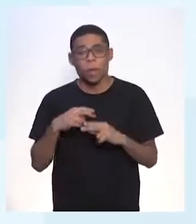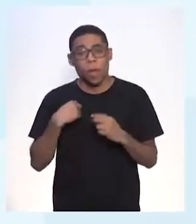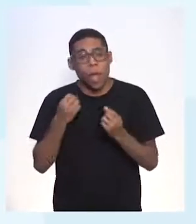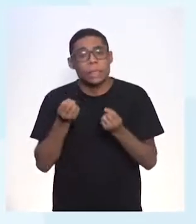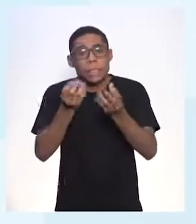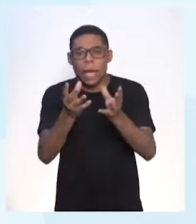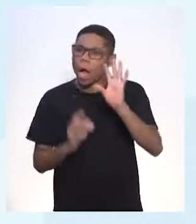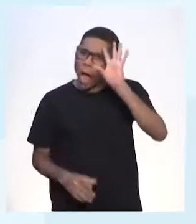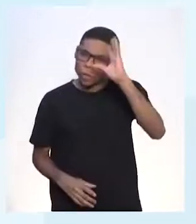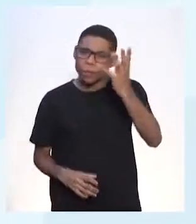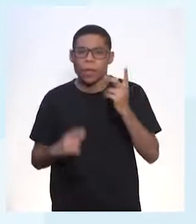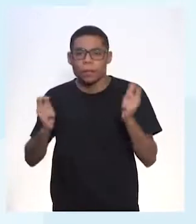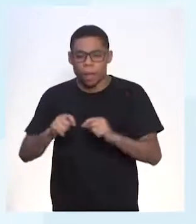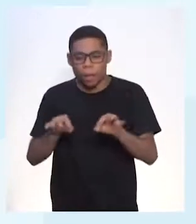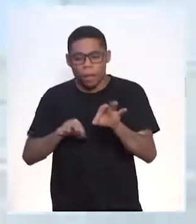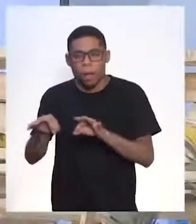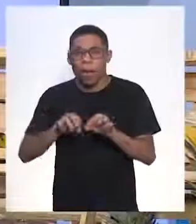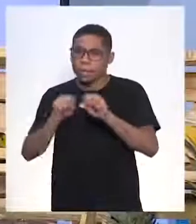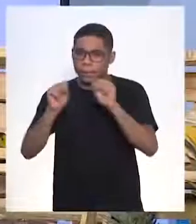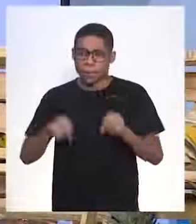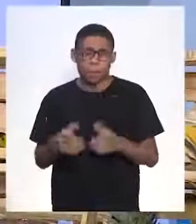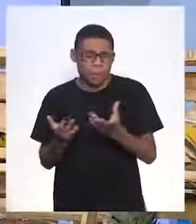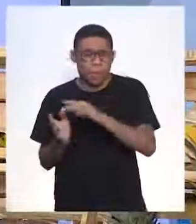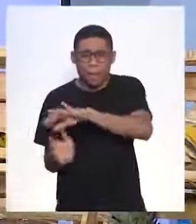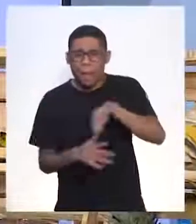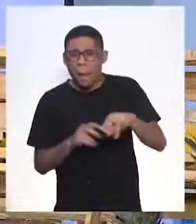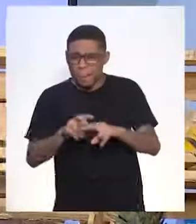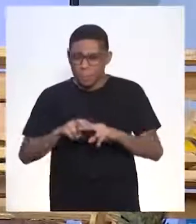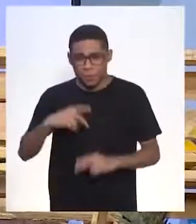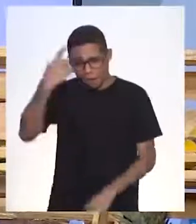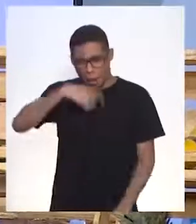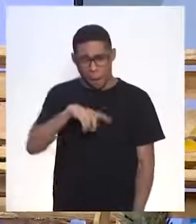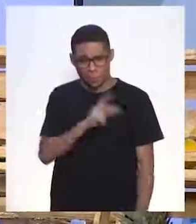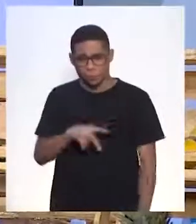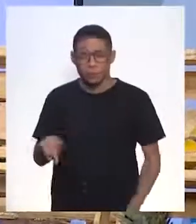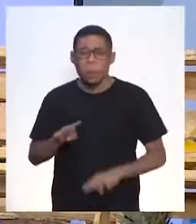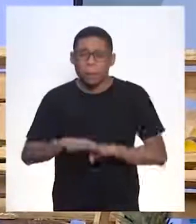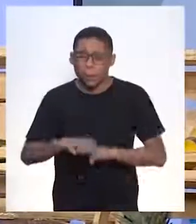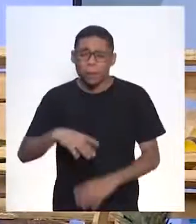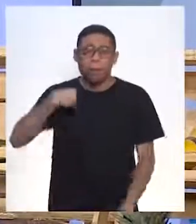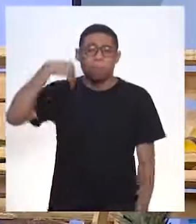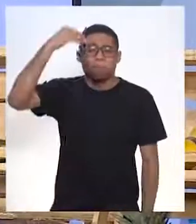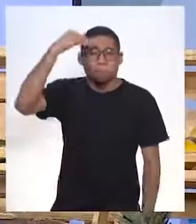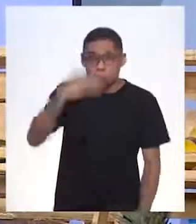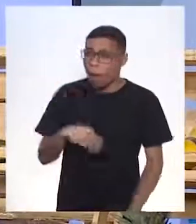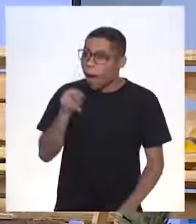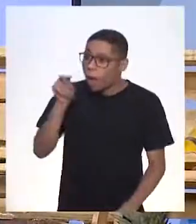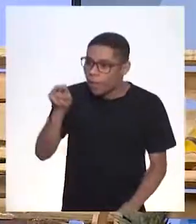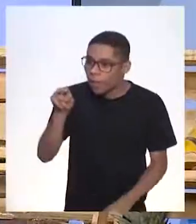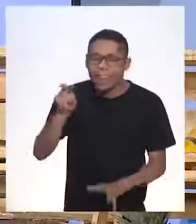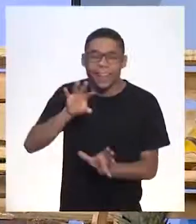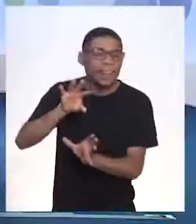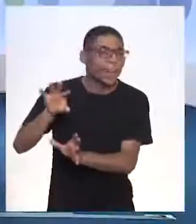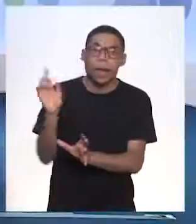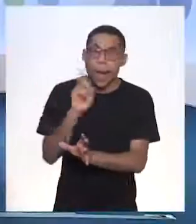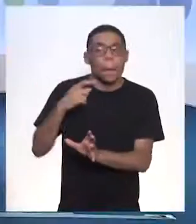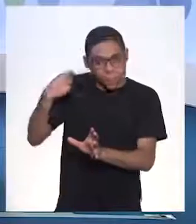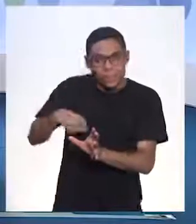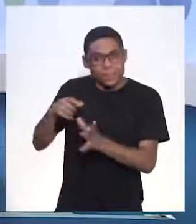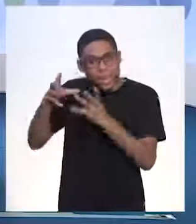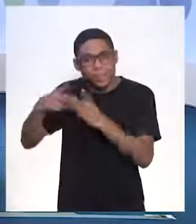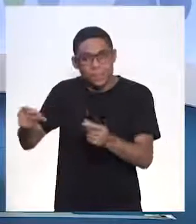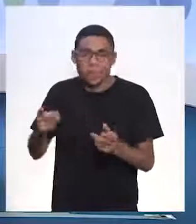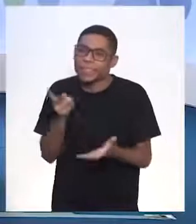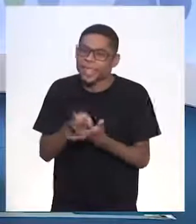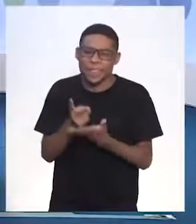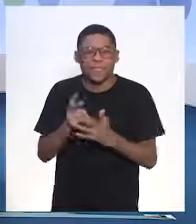o sistema. Só que aquilo, né? Professor de matemática não aguenta olhar um sistema e não resolver, né, Osmar? Não, não aguenta. A gente fica na cabeça. Então,